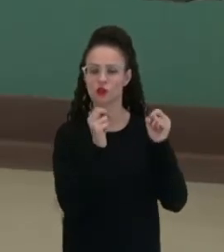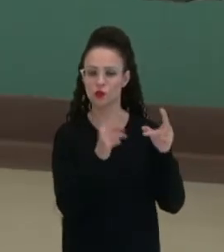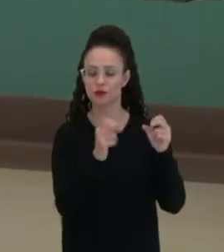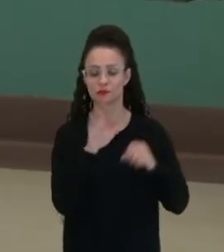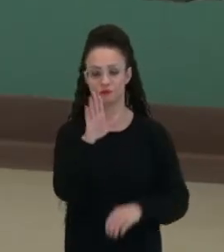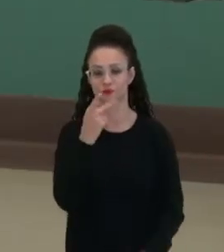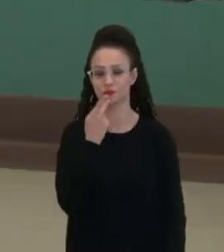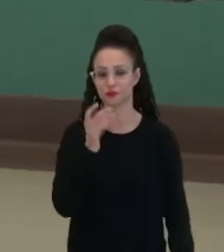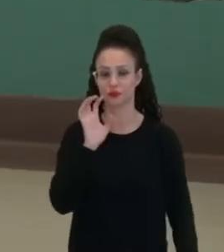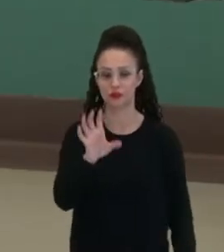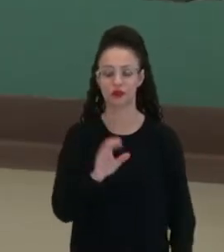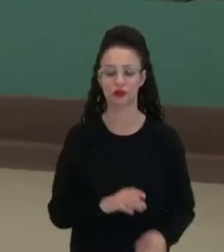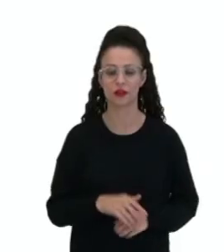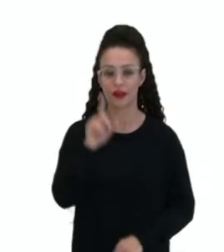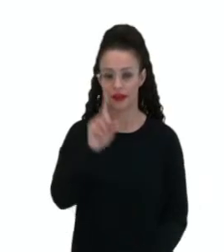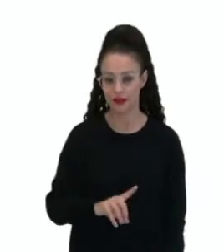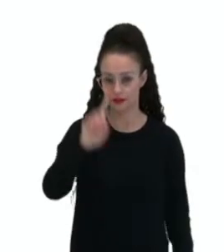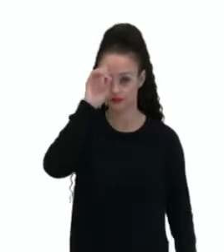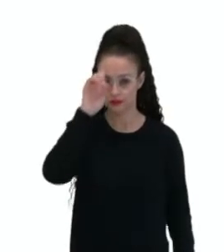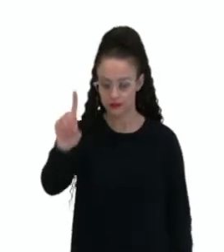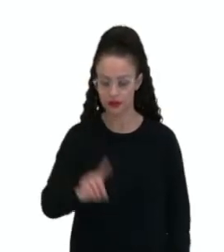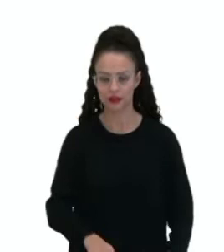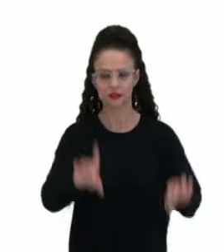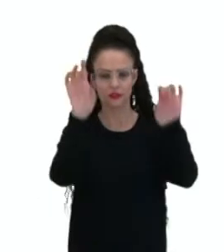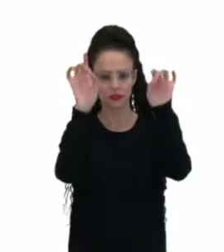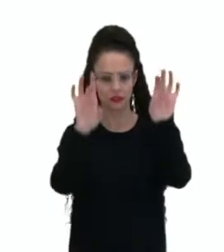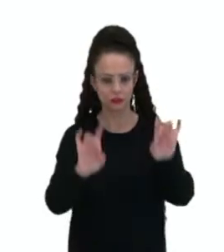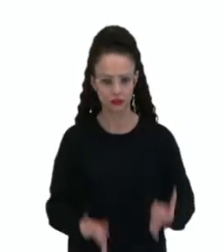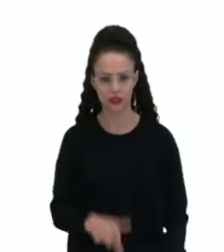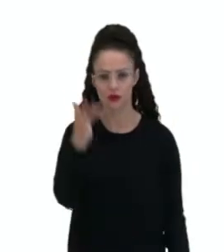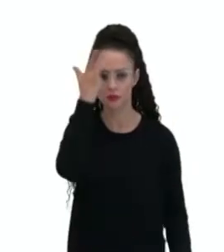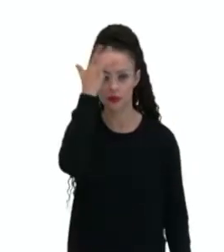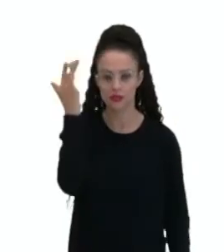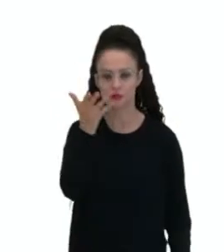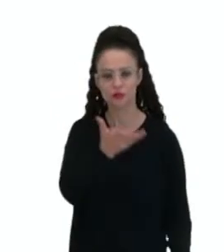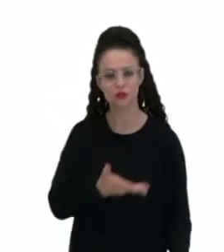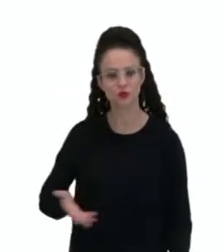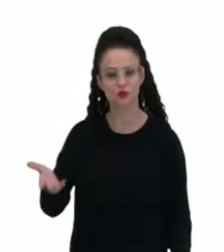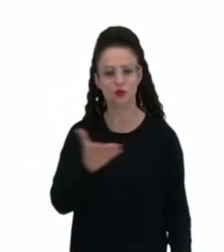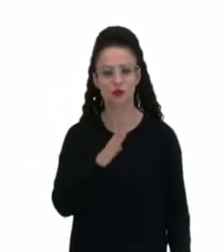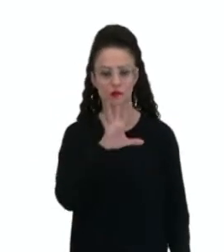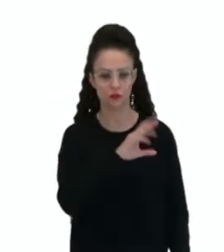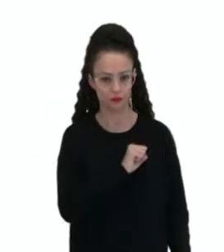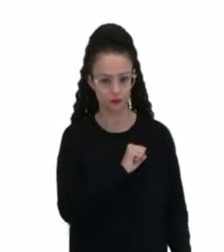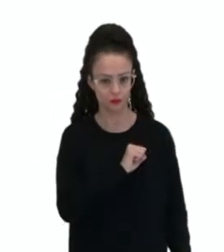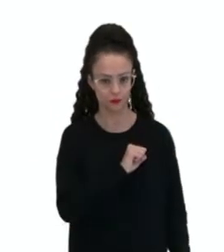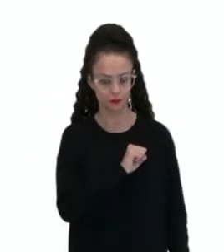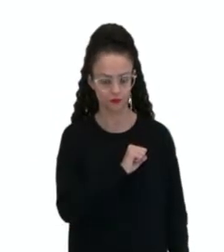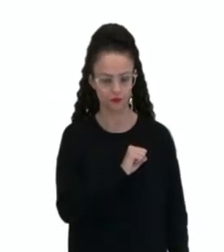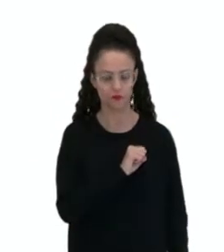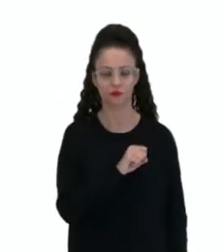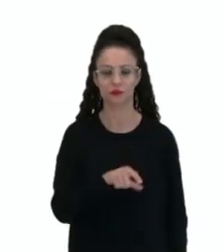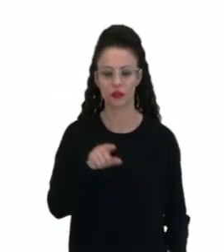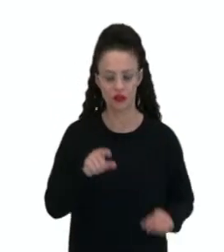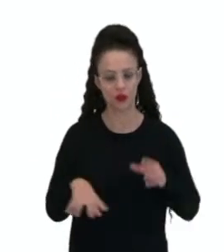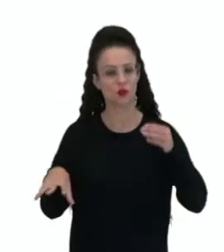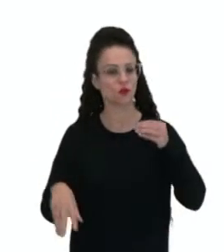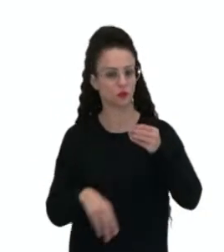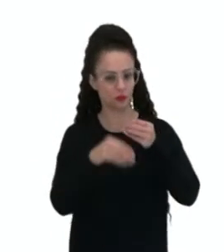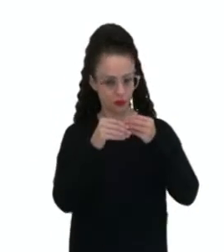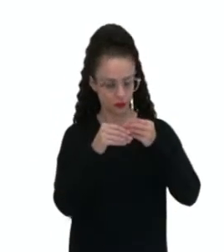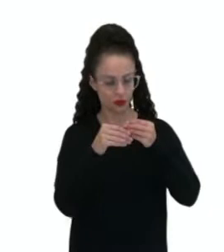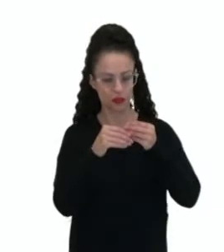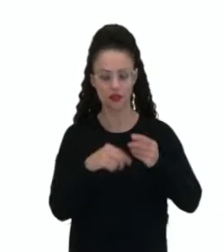assim, ó, é uma data muito especial para as pessoas que amam. Aí ele complementa,